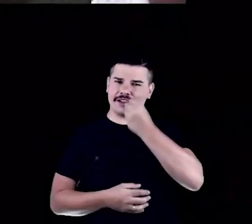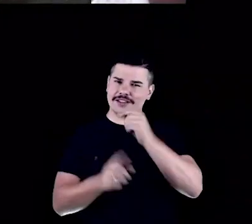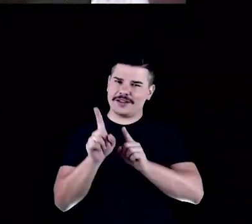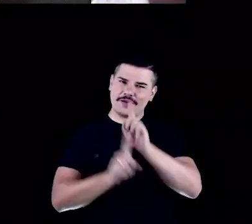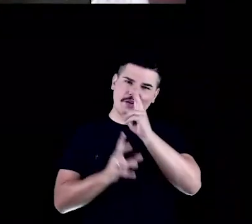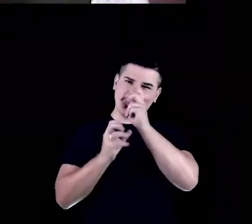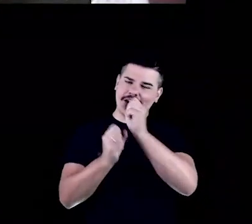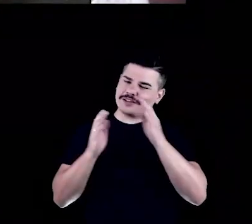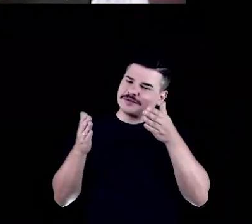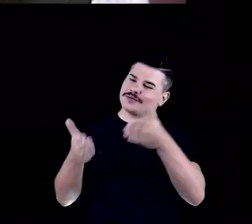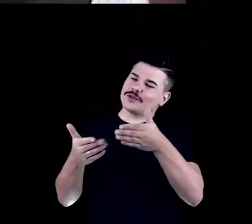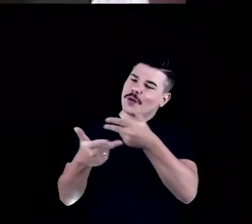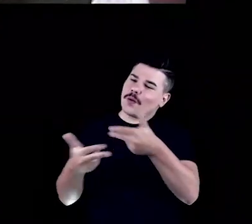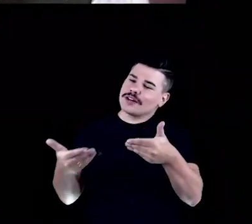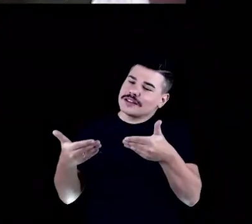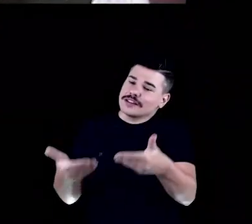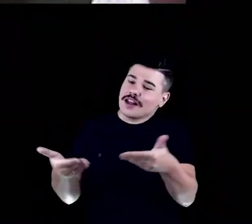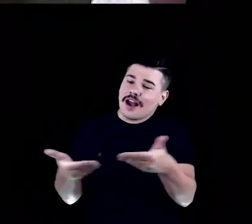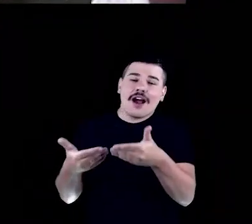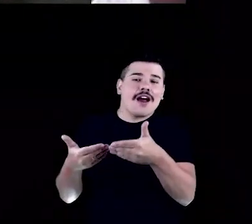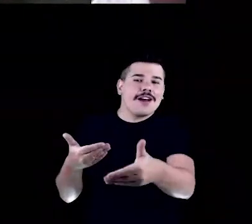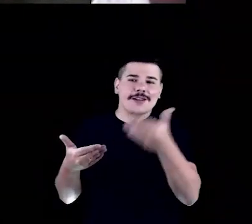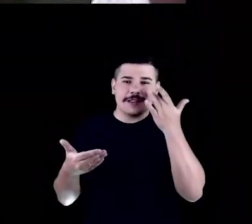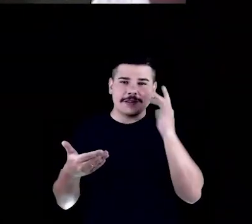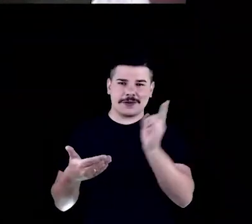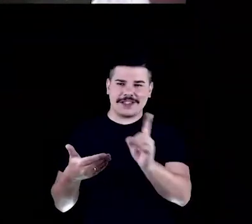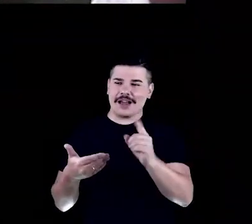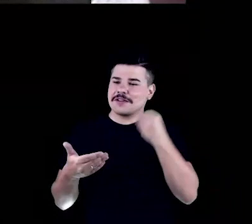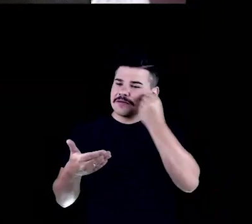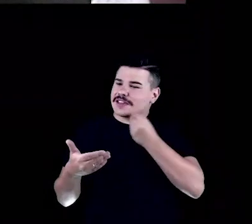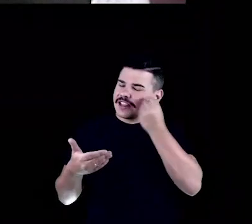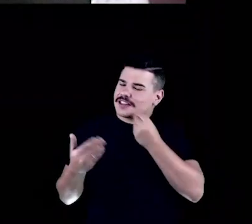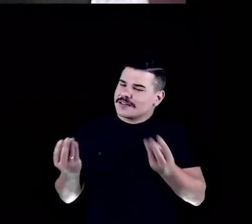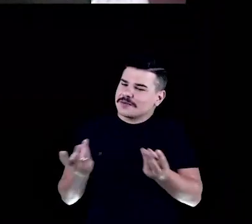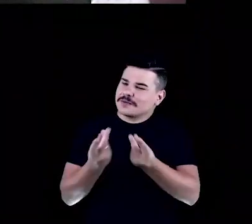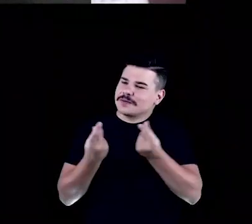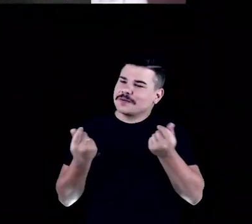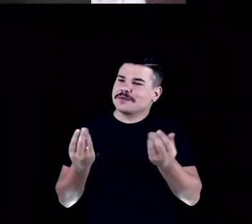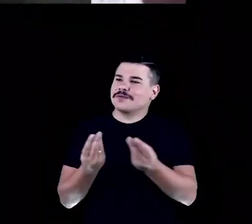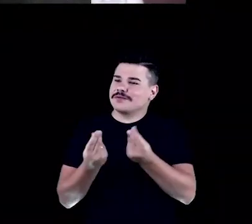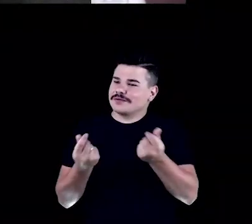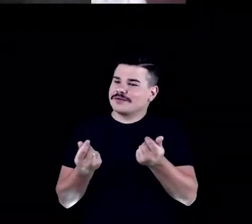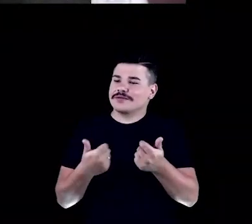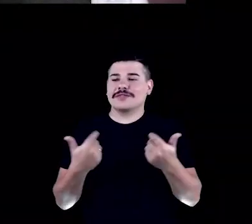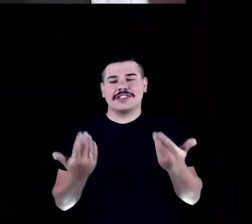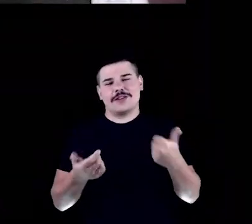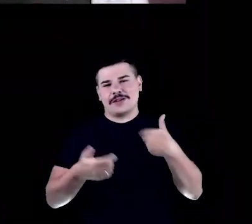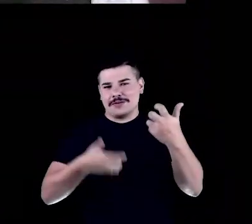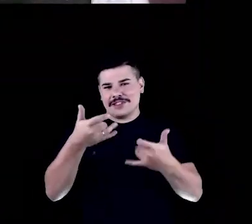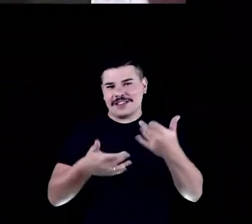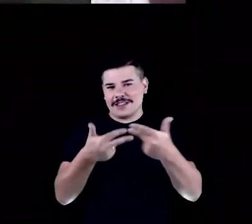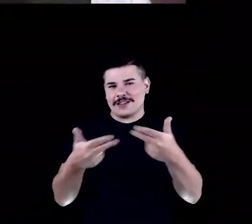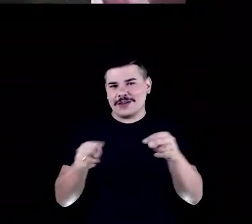extrema, né? Porque ela está ali falando de um paradigma, de algo que vai vir a ser, de algo que a gente não sabe o que é uma experiência de morte também, né? E, enfim, já